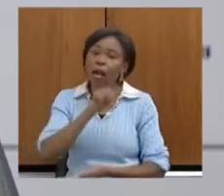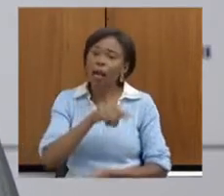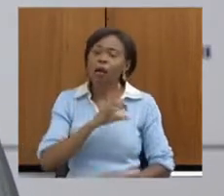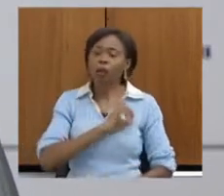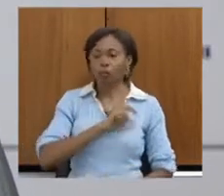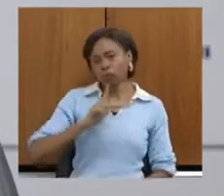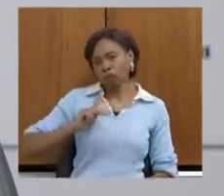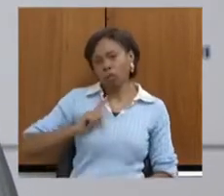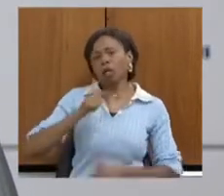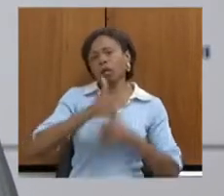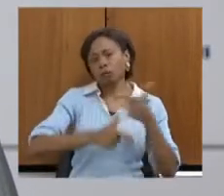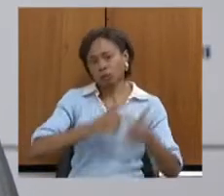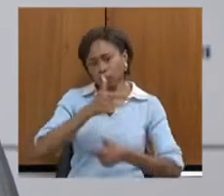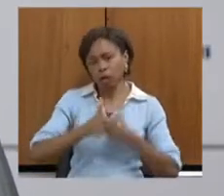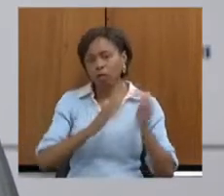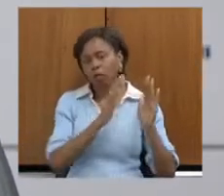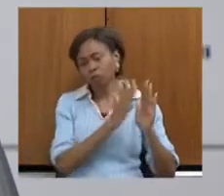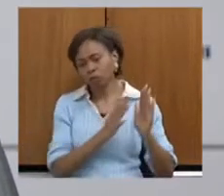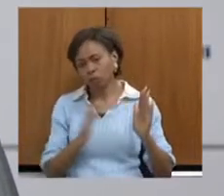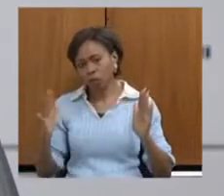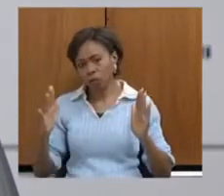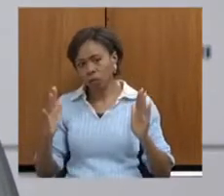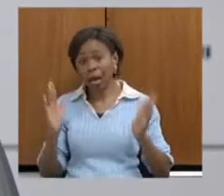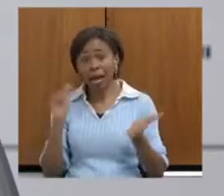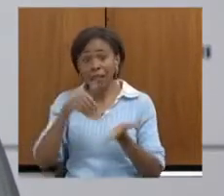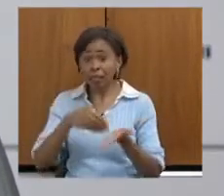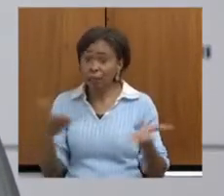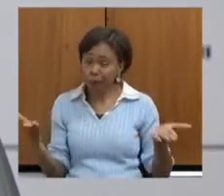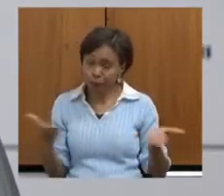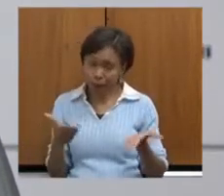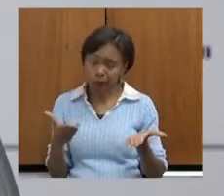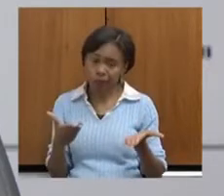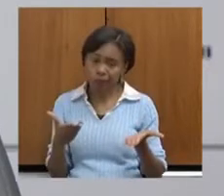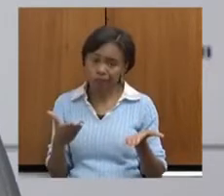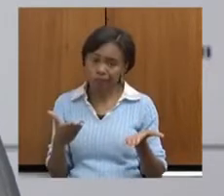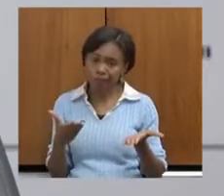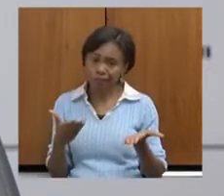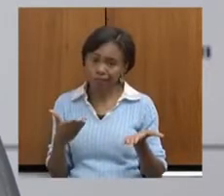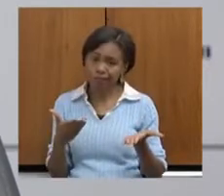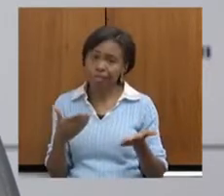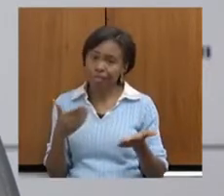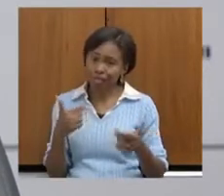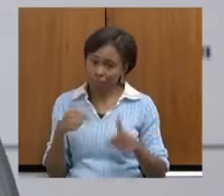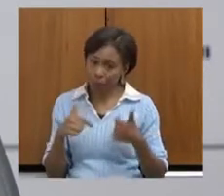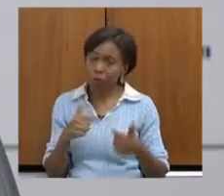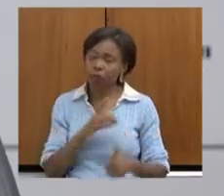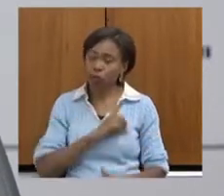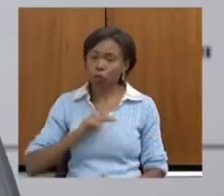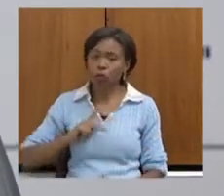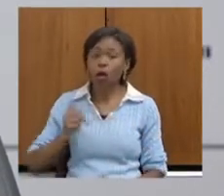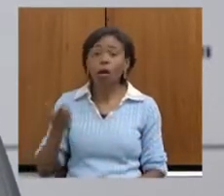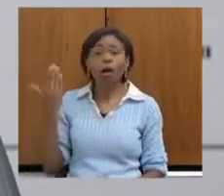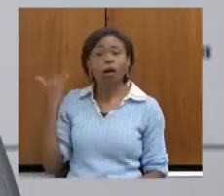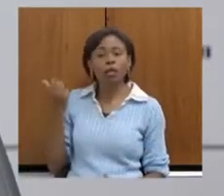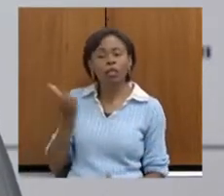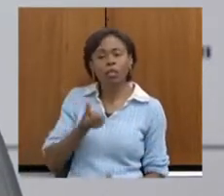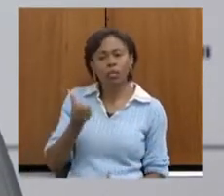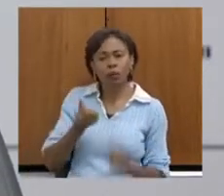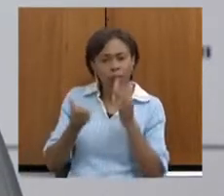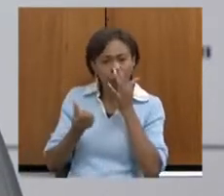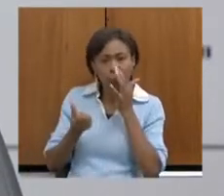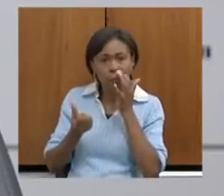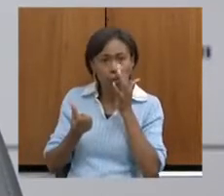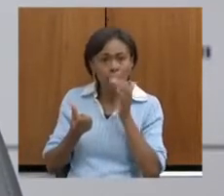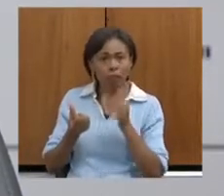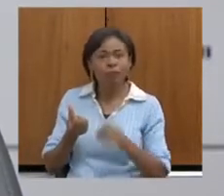ao longo da repactuação ainda é uma vez que não última sexta-feira novamente Vimos a presença